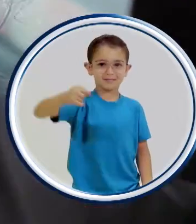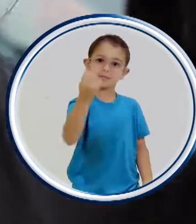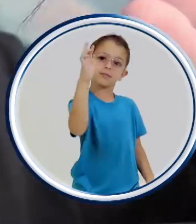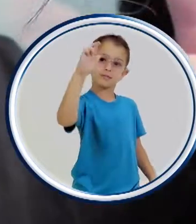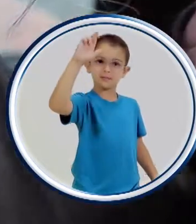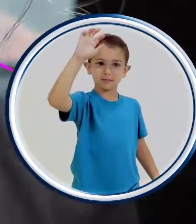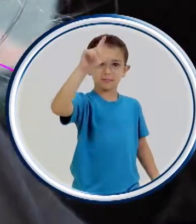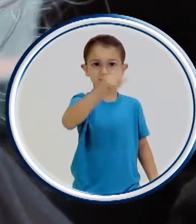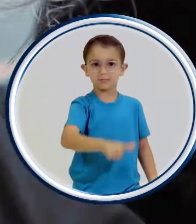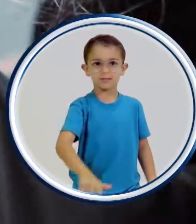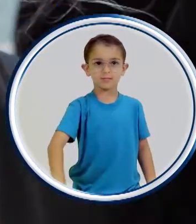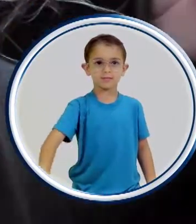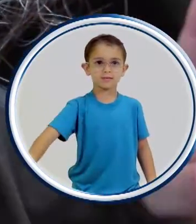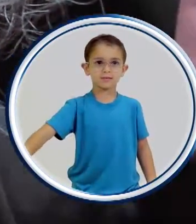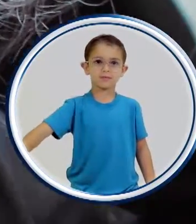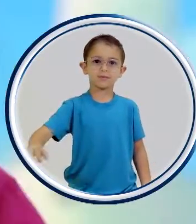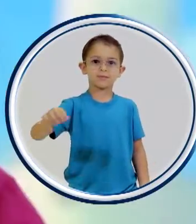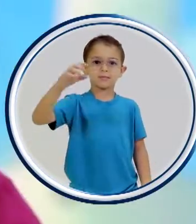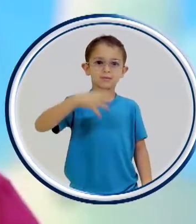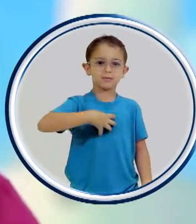Oh, oh, oh, oh, oh, o Junior de novo.